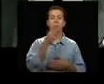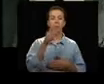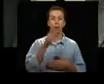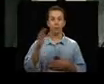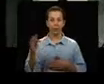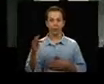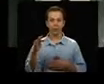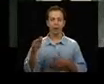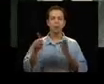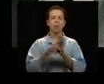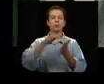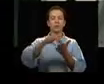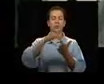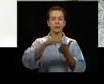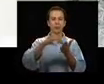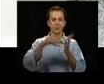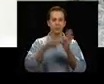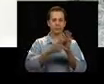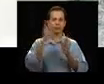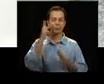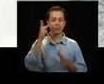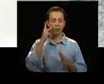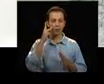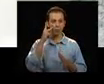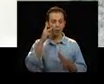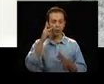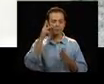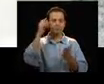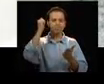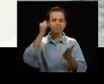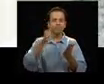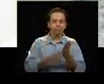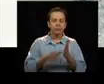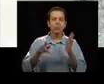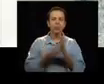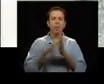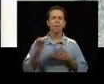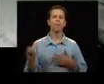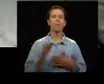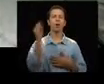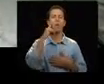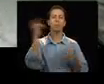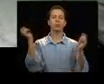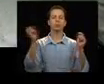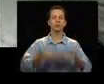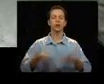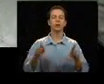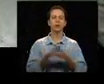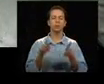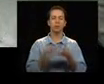Eu acho que a gestão Paulo Freire à frente da secretaria marcou, né, para sempre